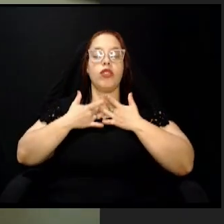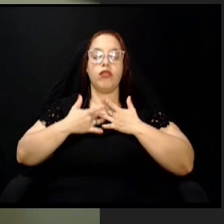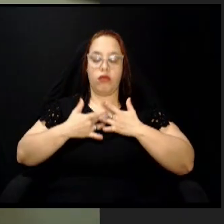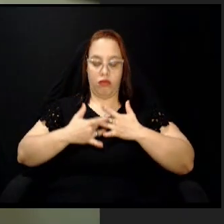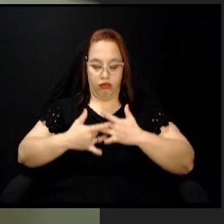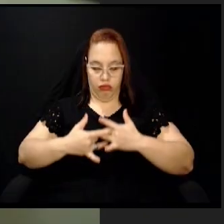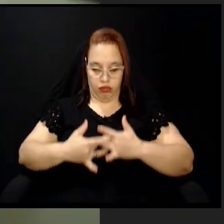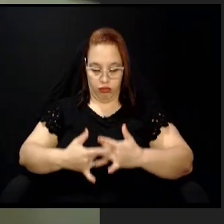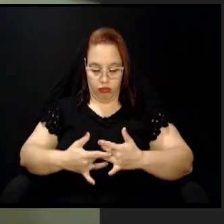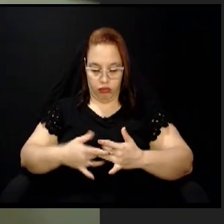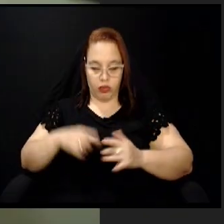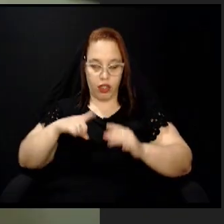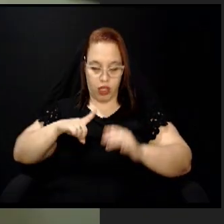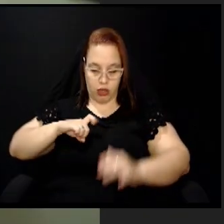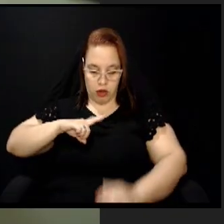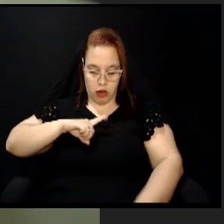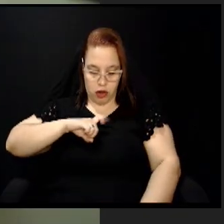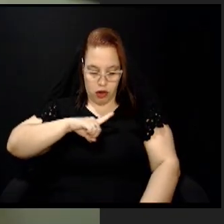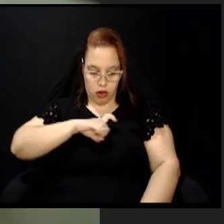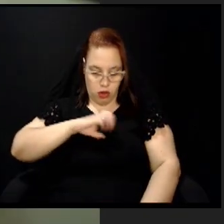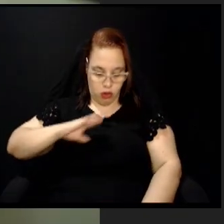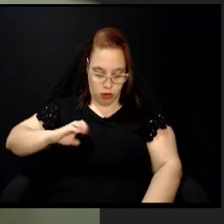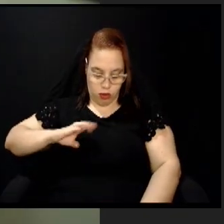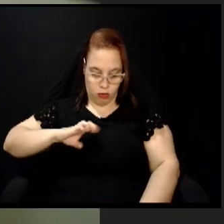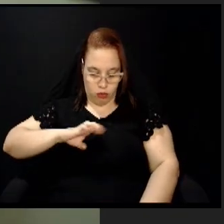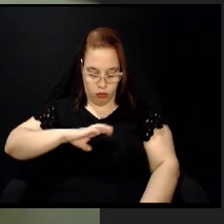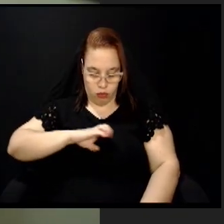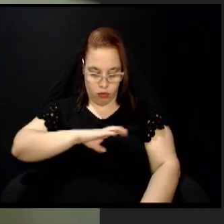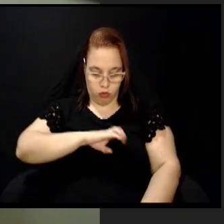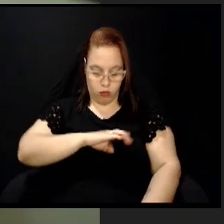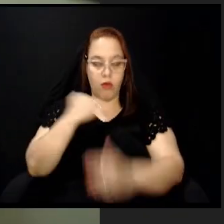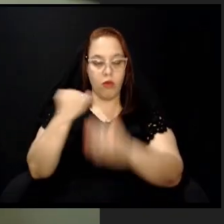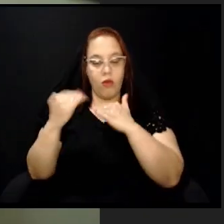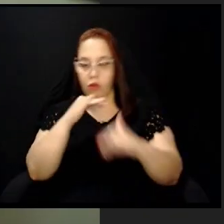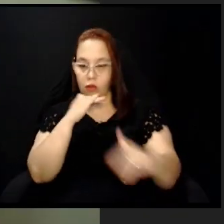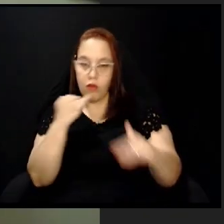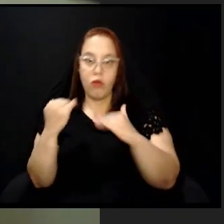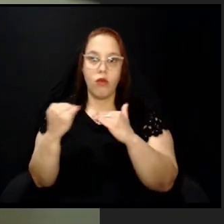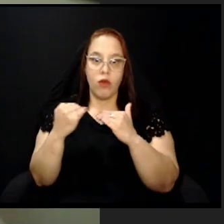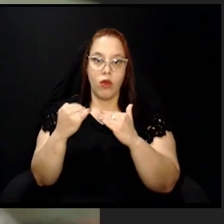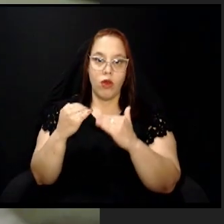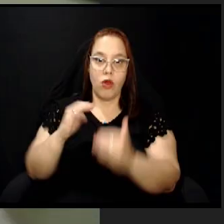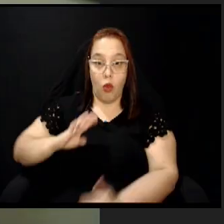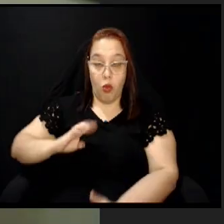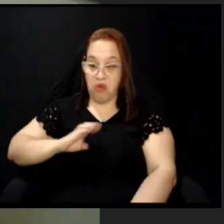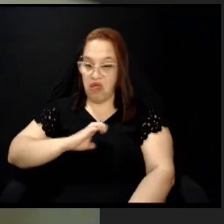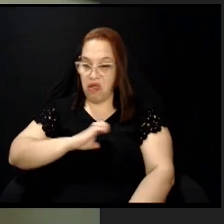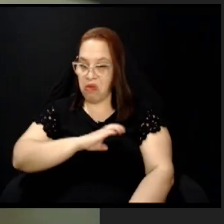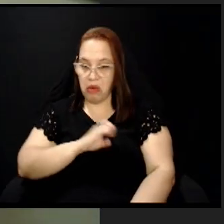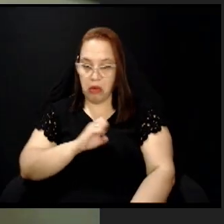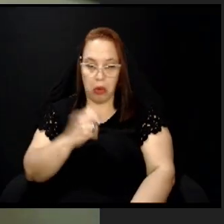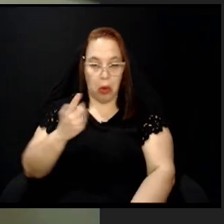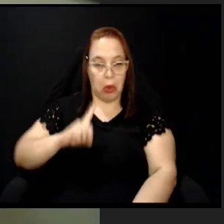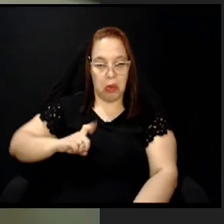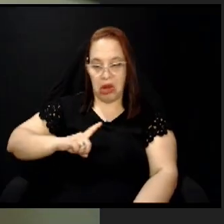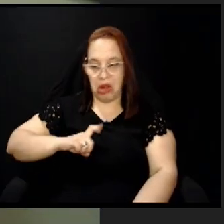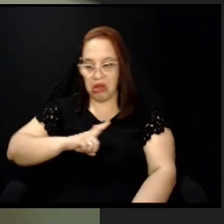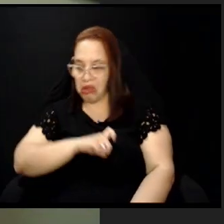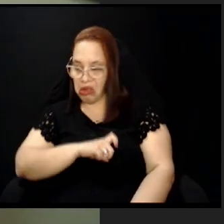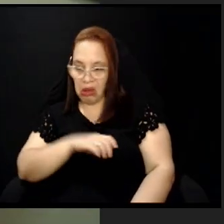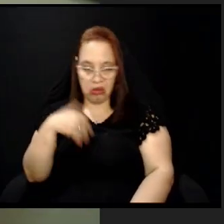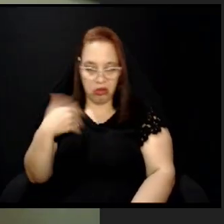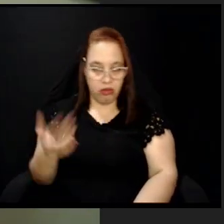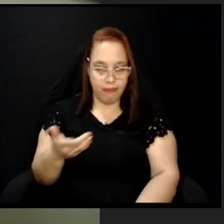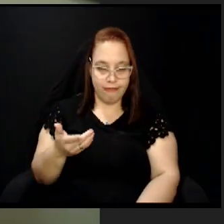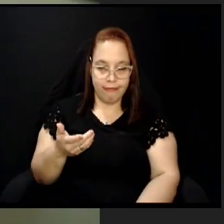e presença de vermes, por exemplo, que pode ter levado o grupo à morte por conta de uma verminose, ou parasitose de maneira